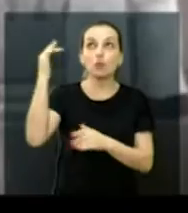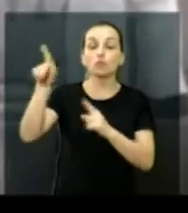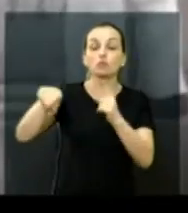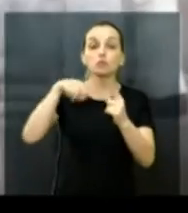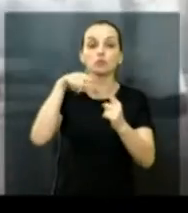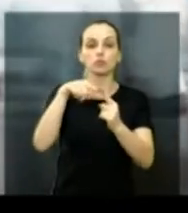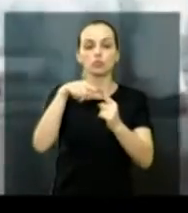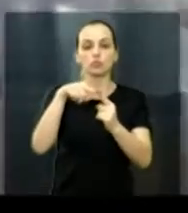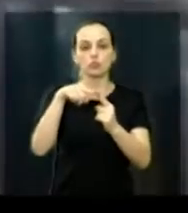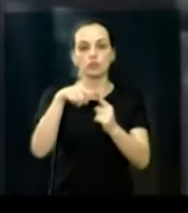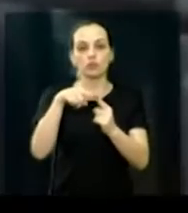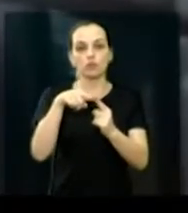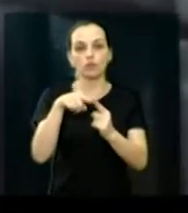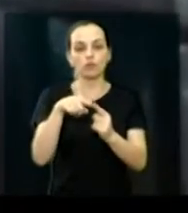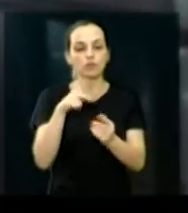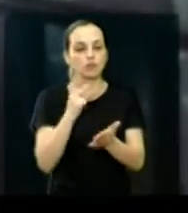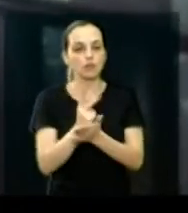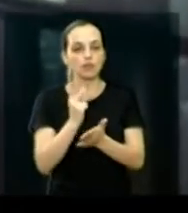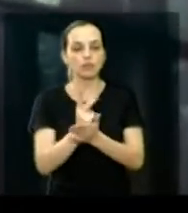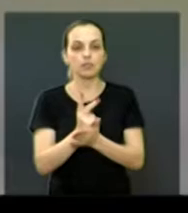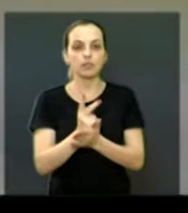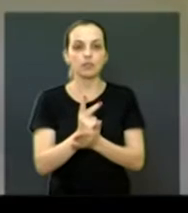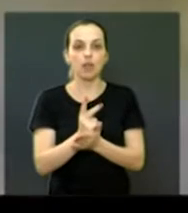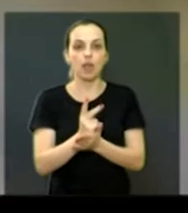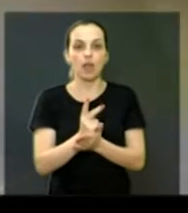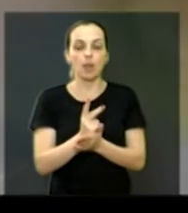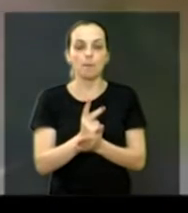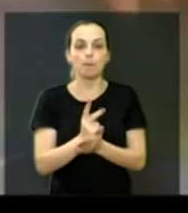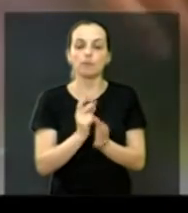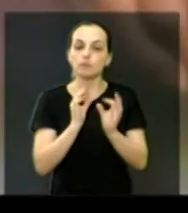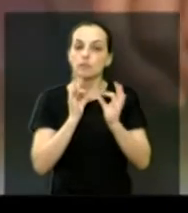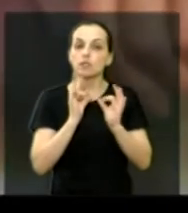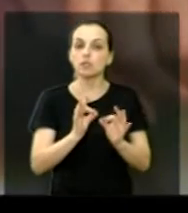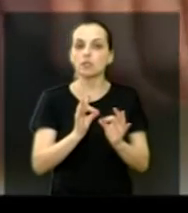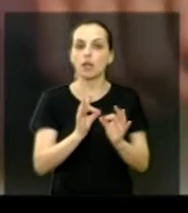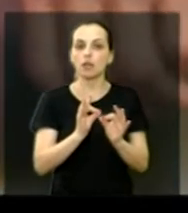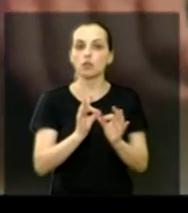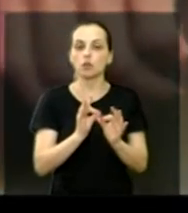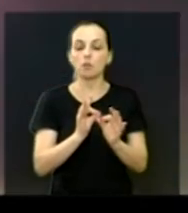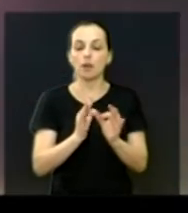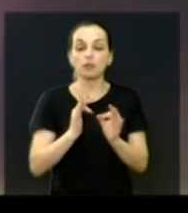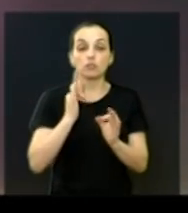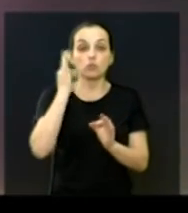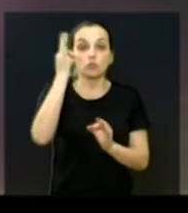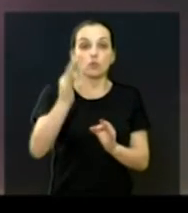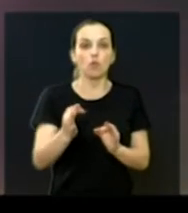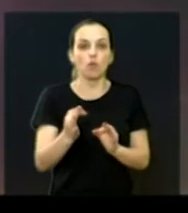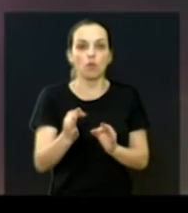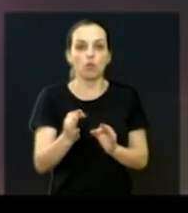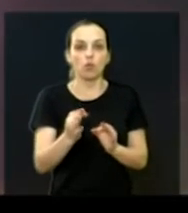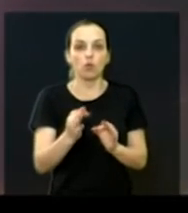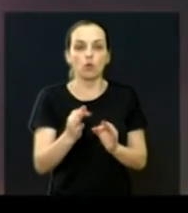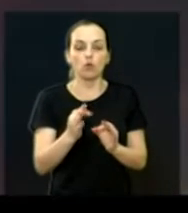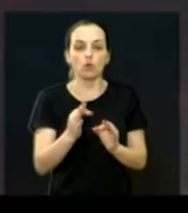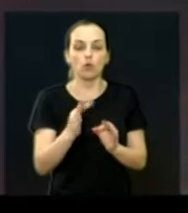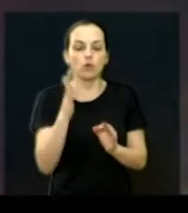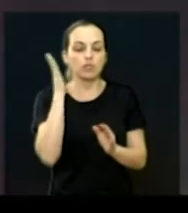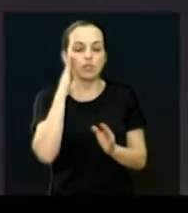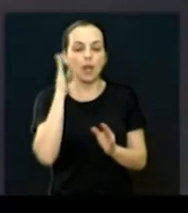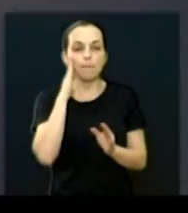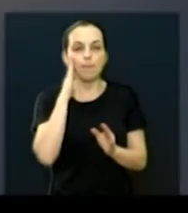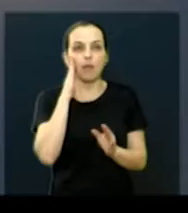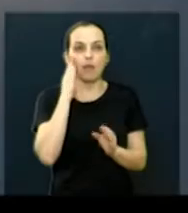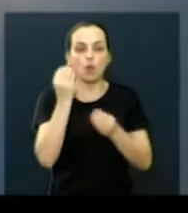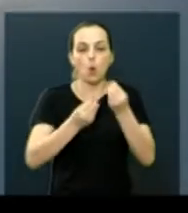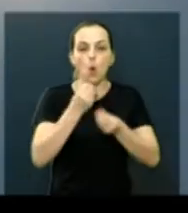esteja preparado para o acerto final com você mesmo esteja pronto para se olhar no espelho e dizer